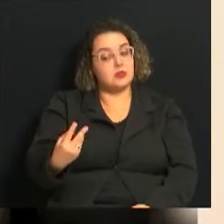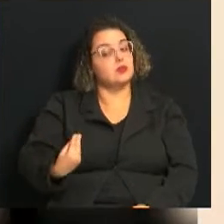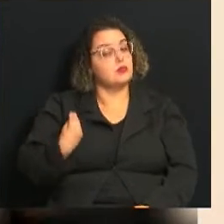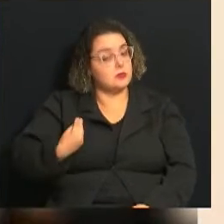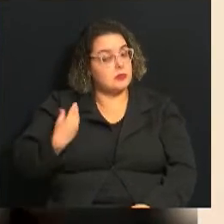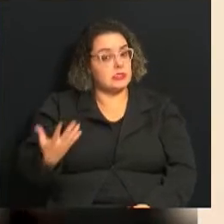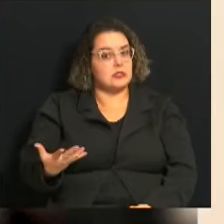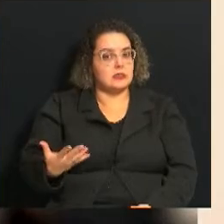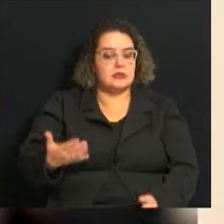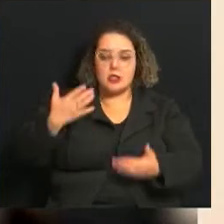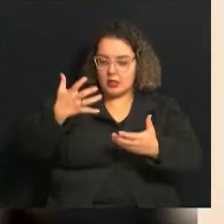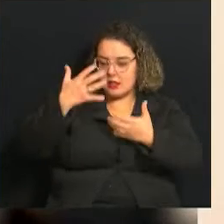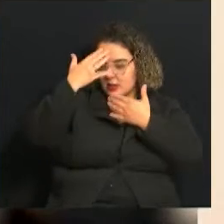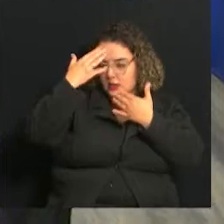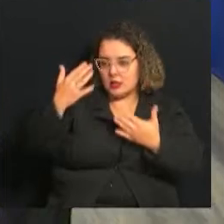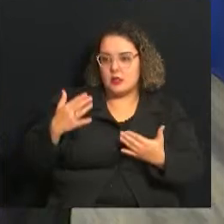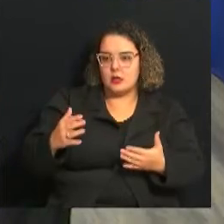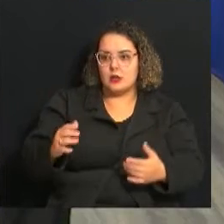prestigiando o evento.